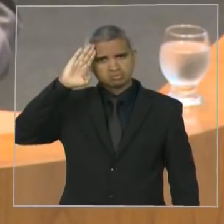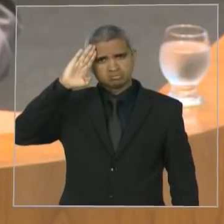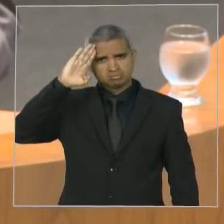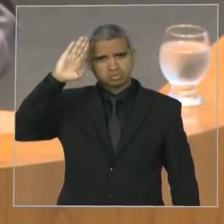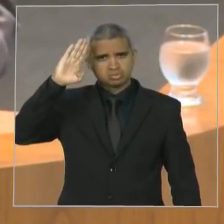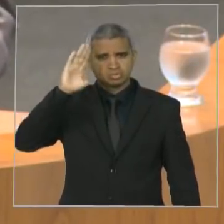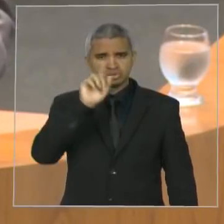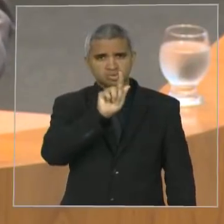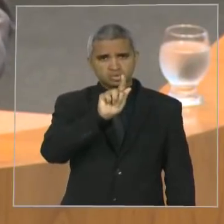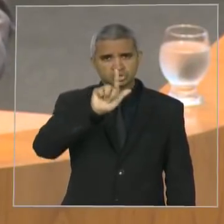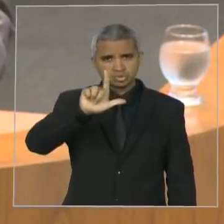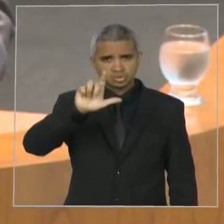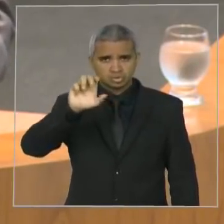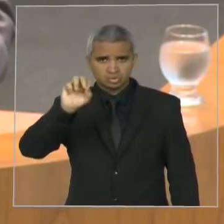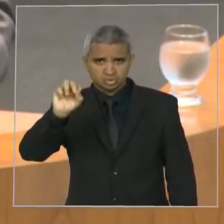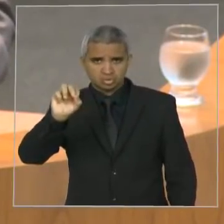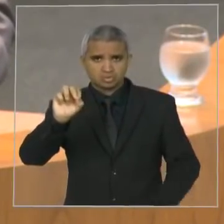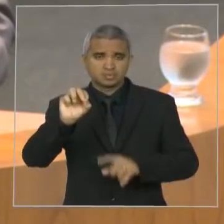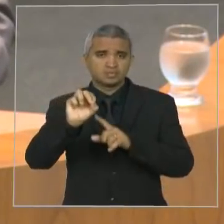Boas,